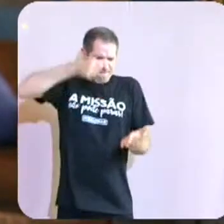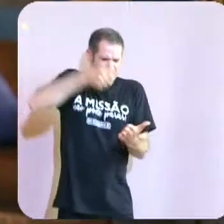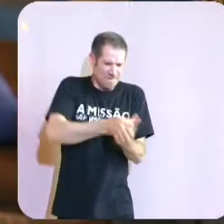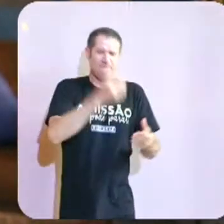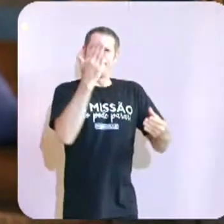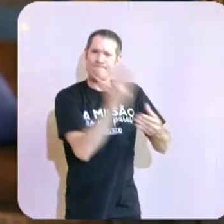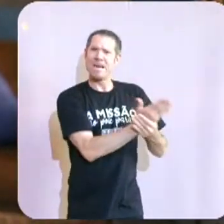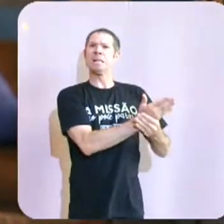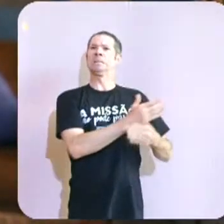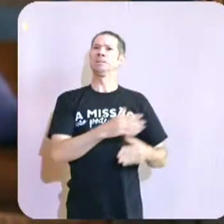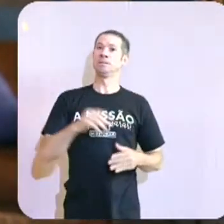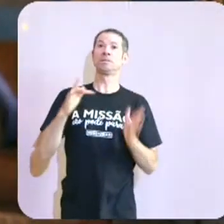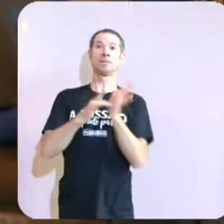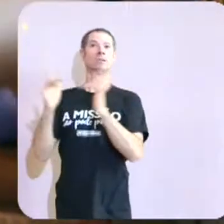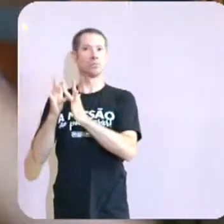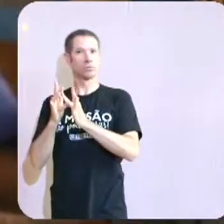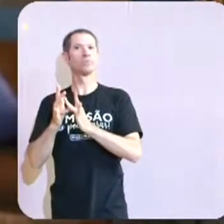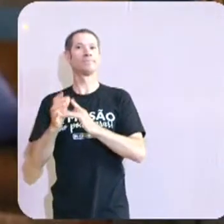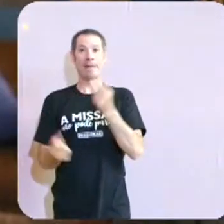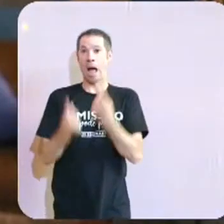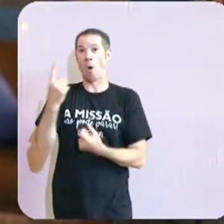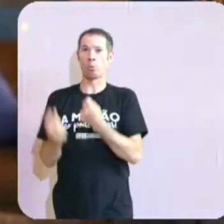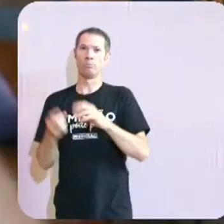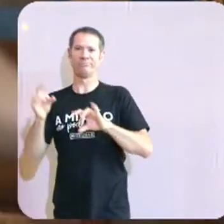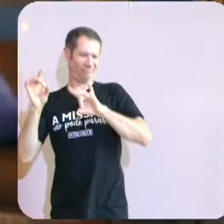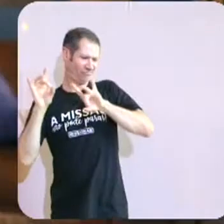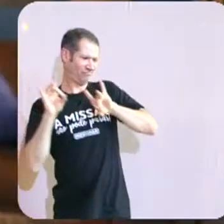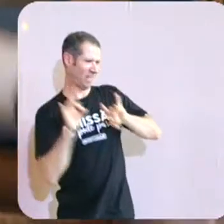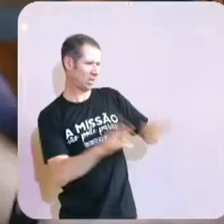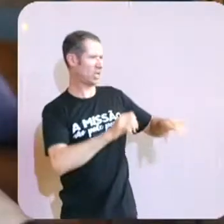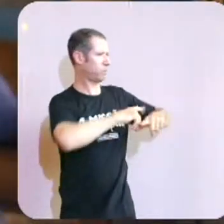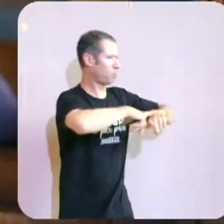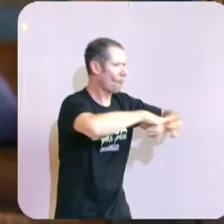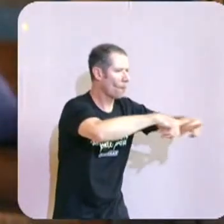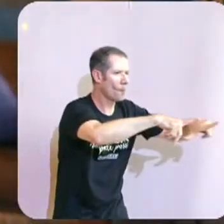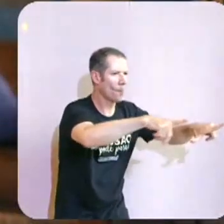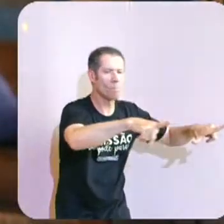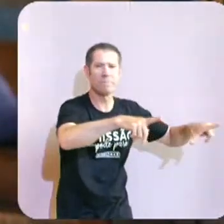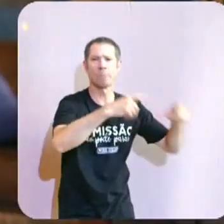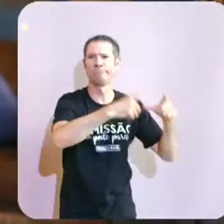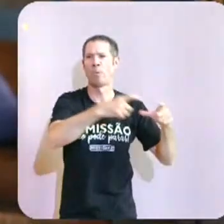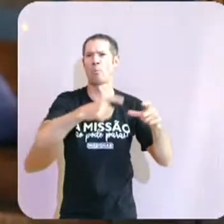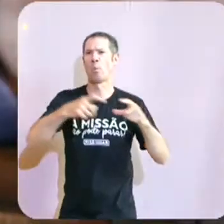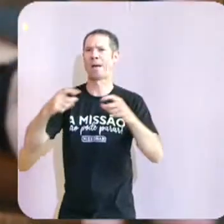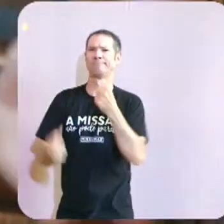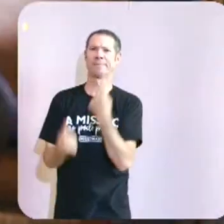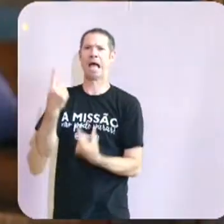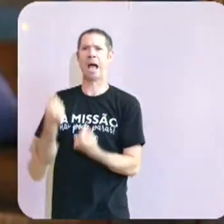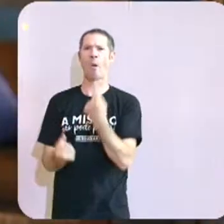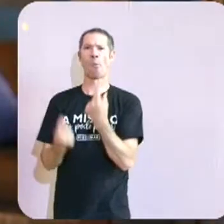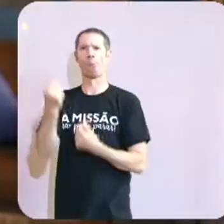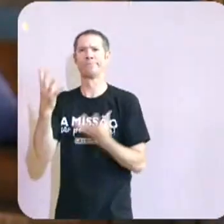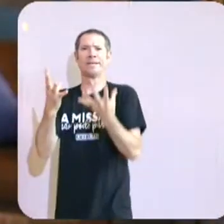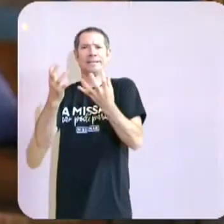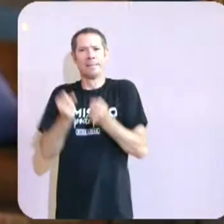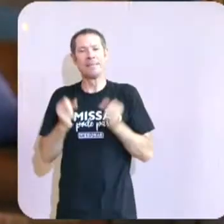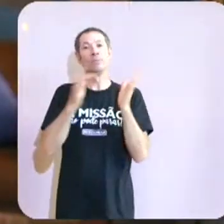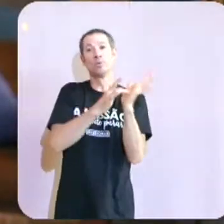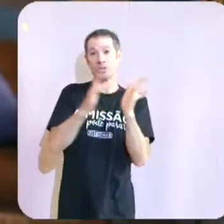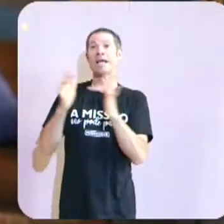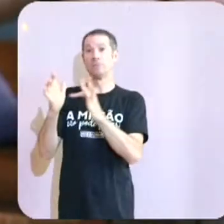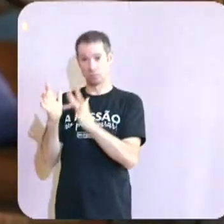Jesus mesmo já tinha dito, alguns vão ser deixados nos campos, nas camas, alguns vão ser ali recebidos por